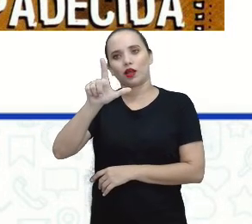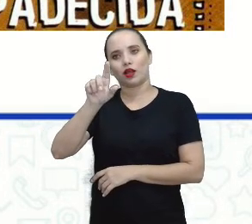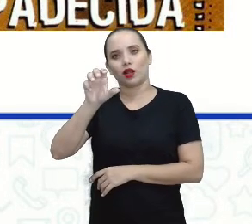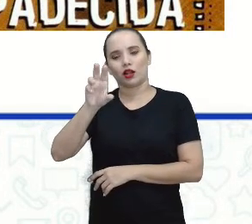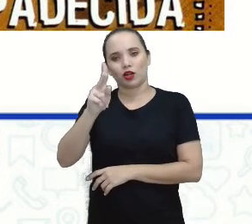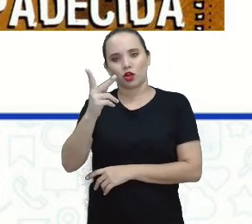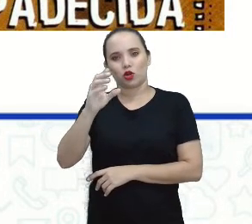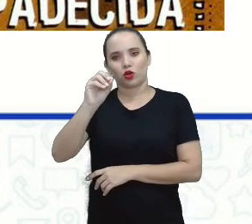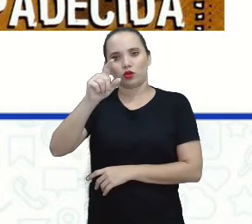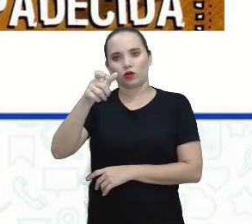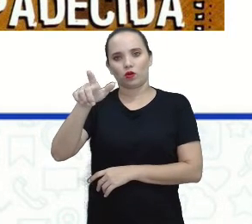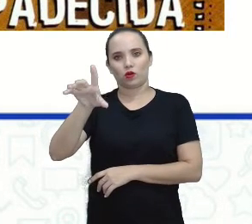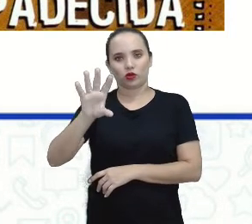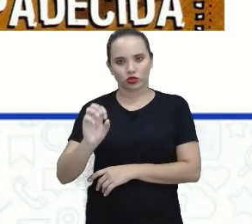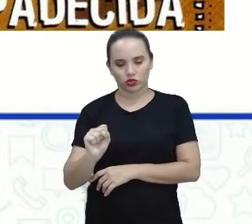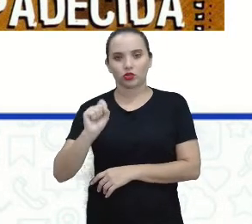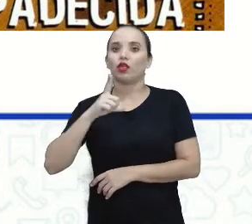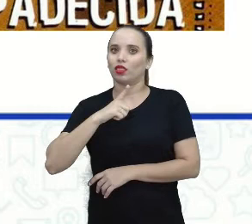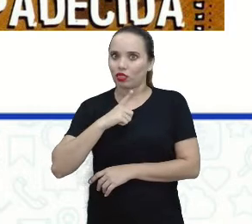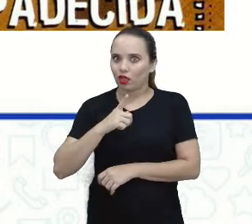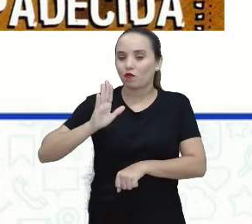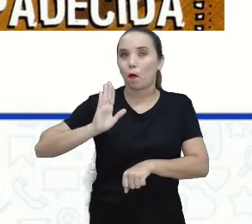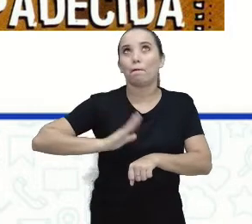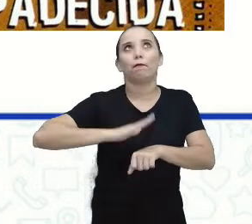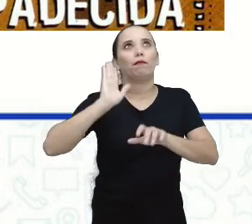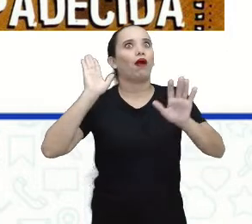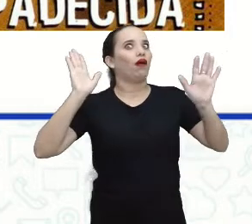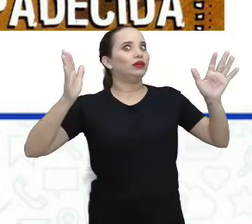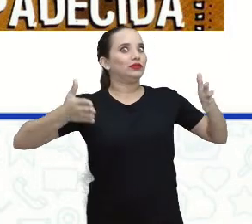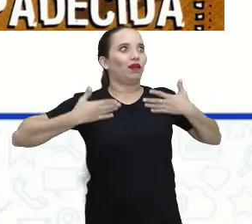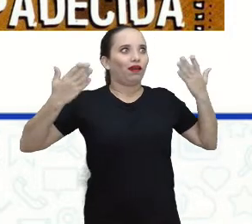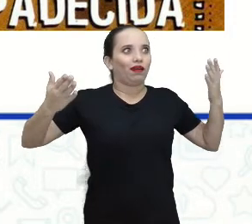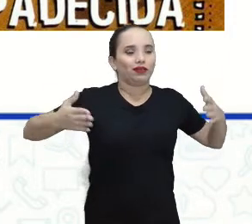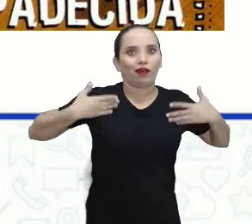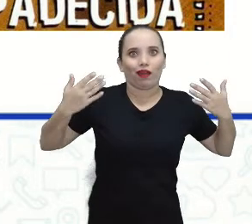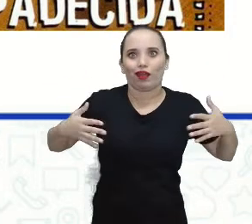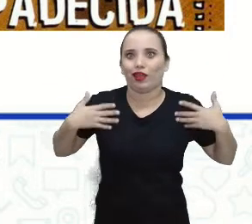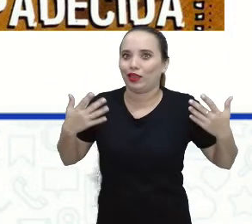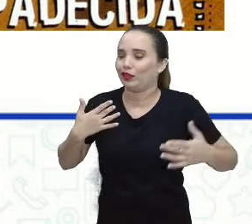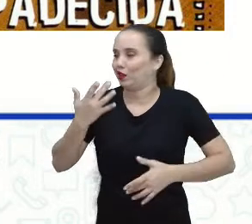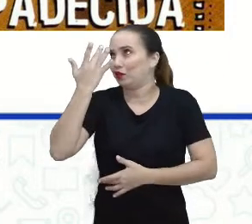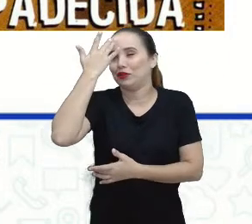uma versão ainda mais divertida, se é que isso é possível, né,